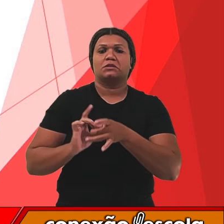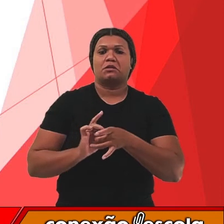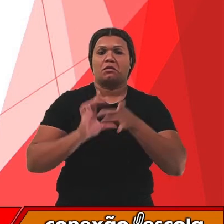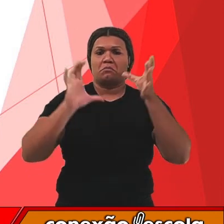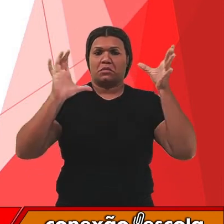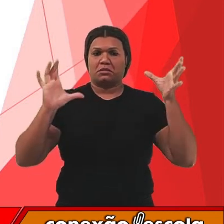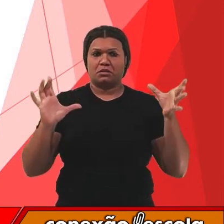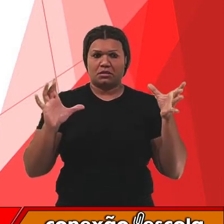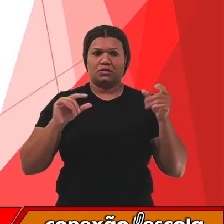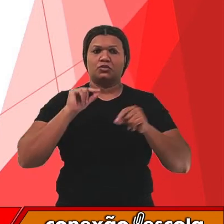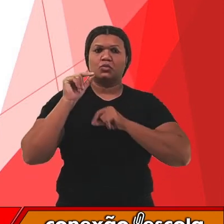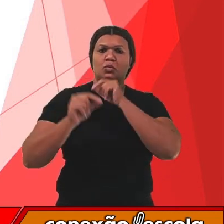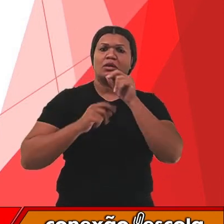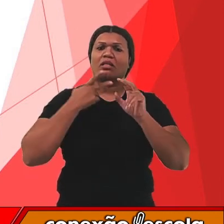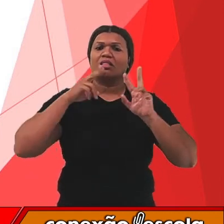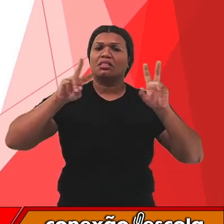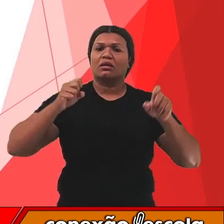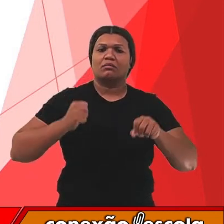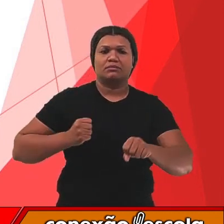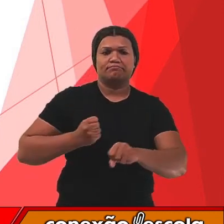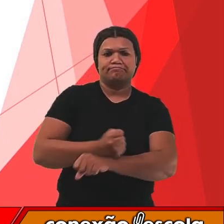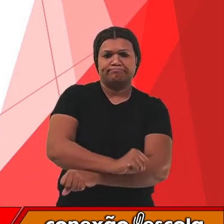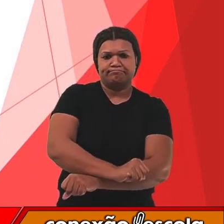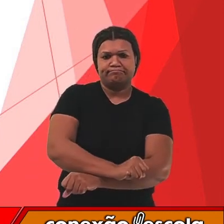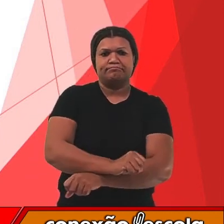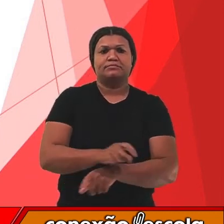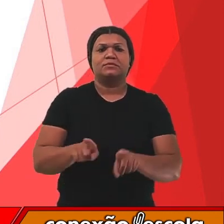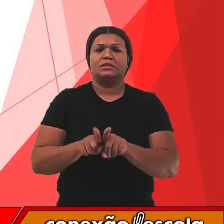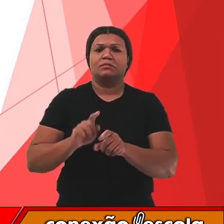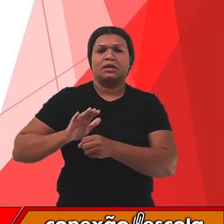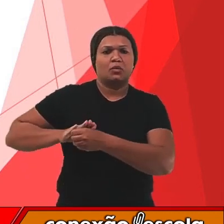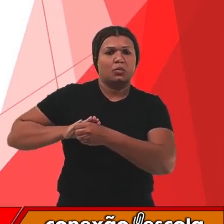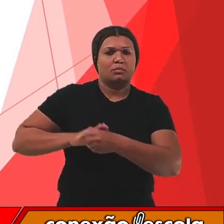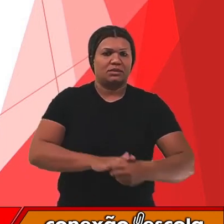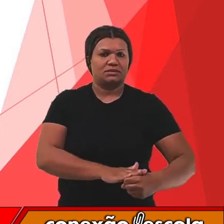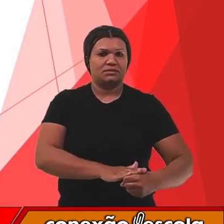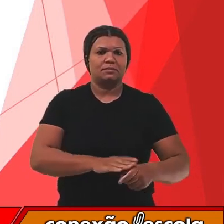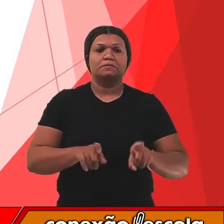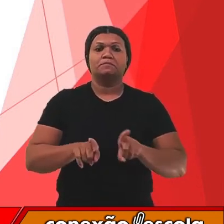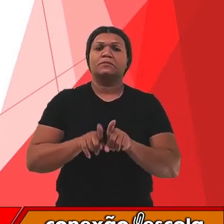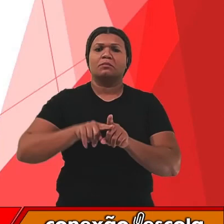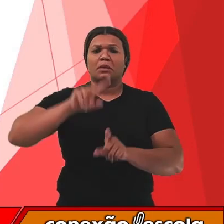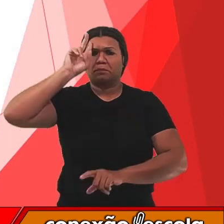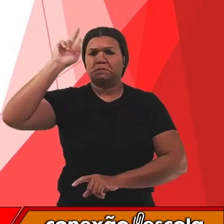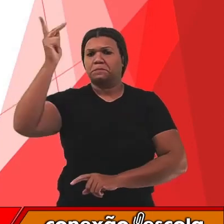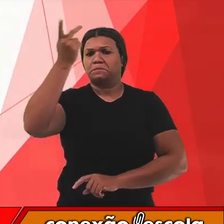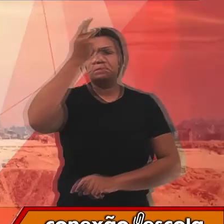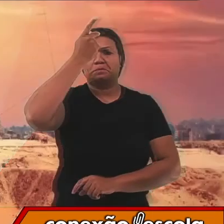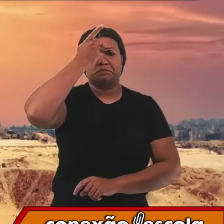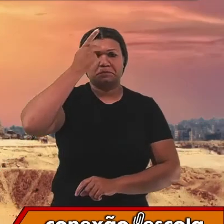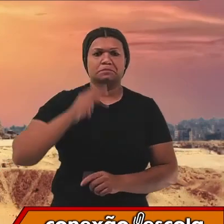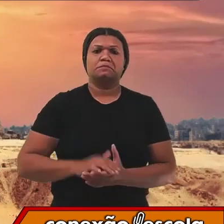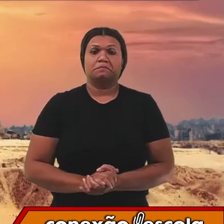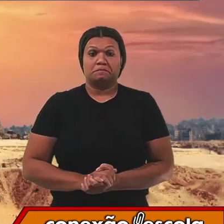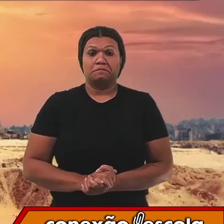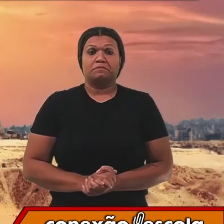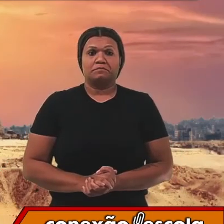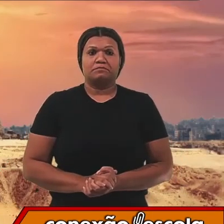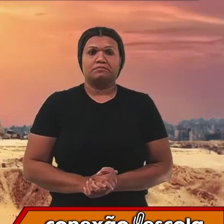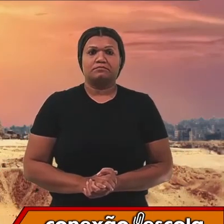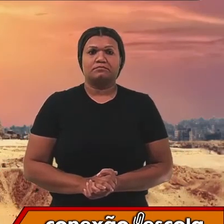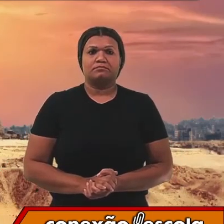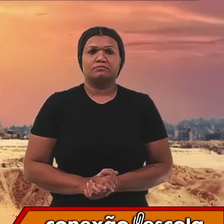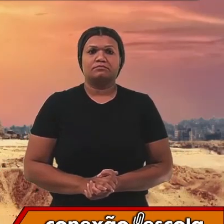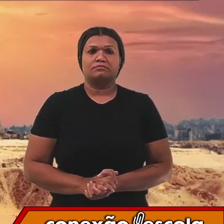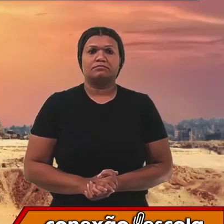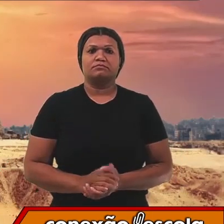o que fala sobre a escravidão, o que fala sobre a opressão e o que fala sobre revoltas.